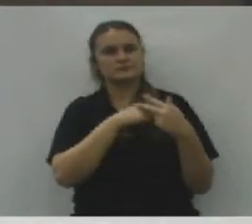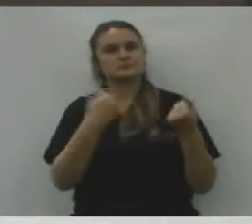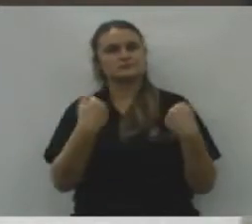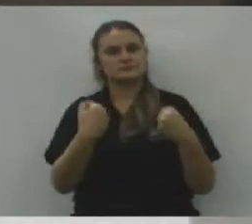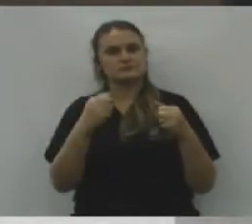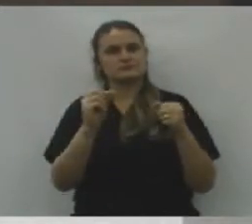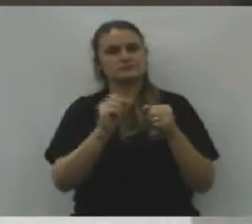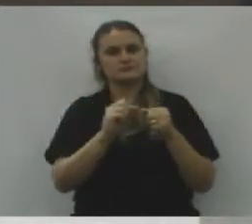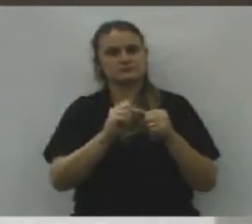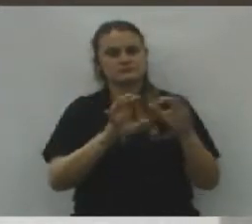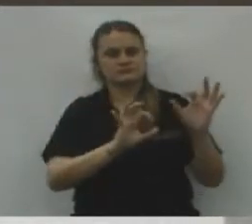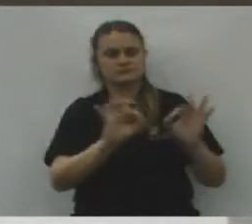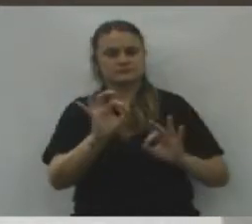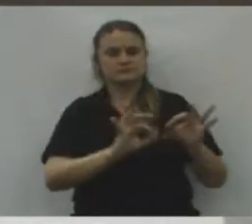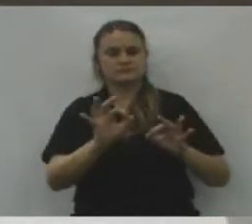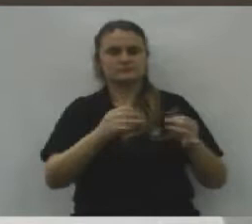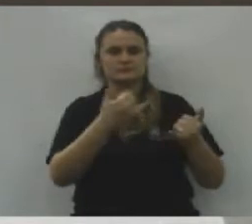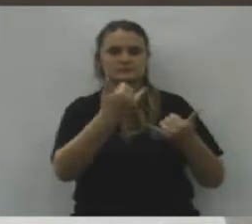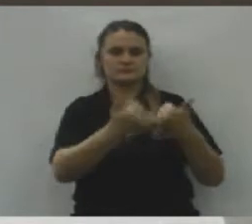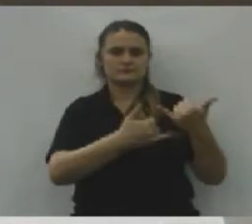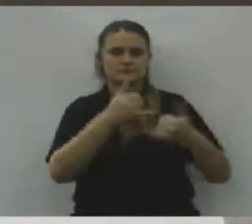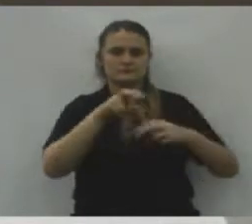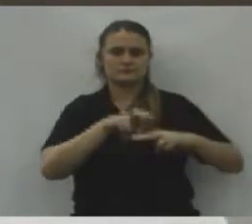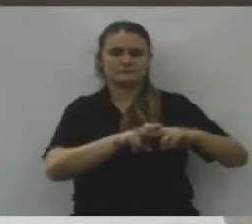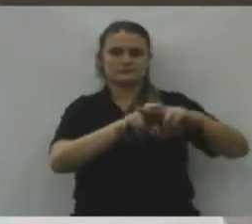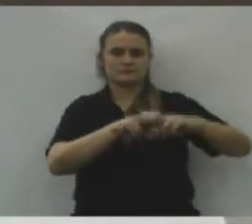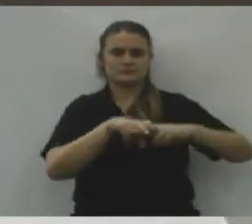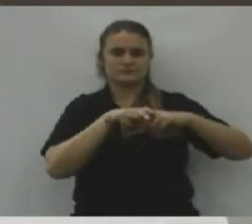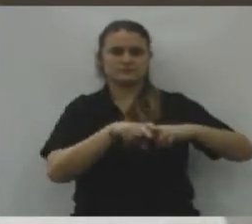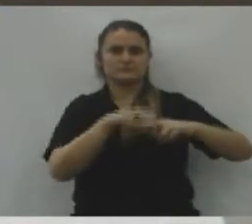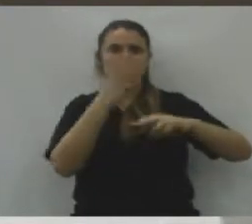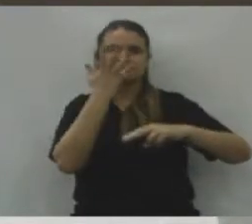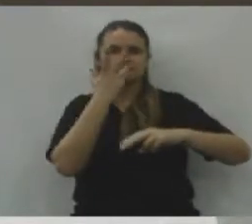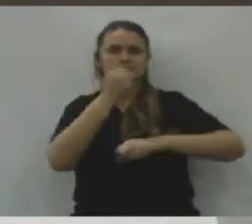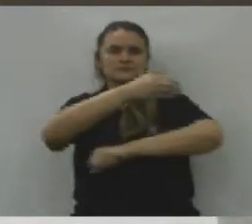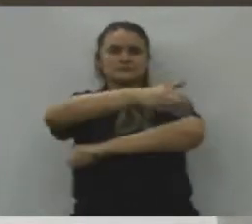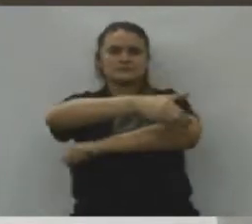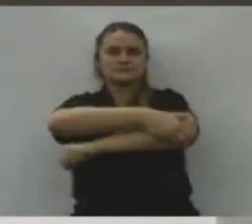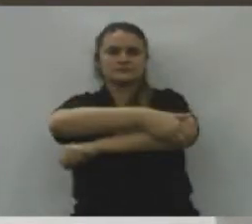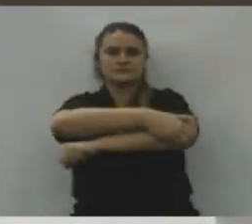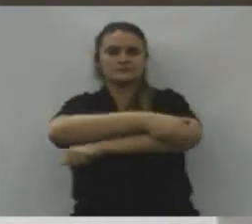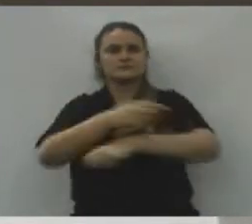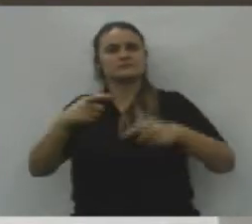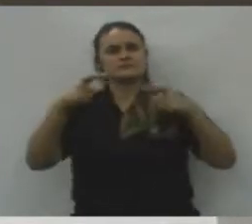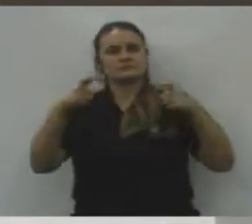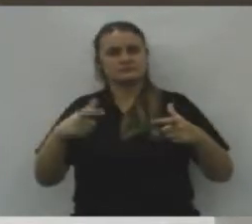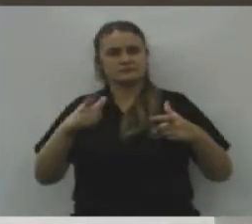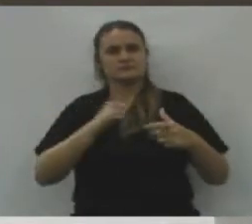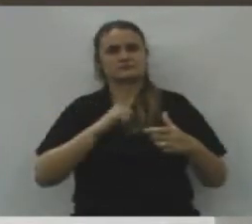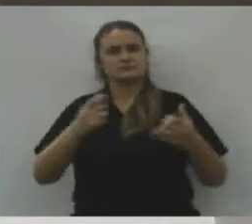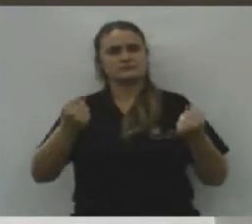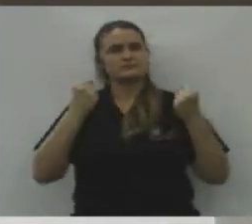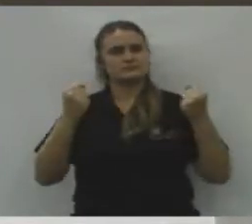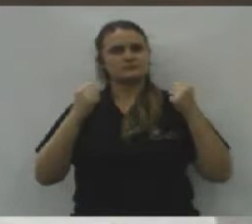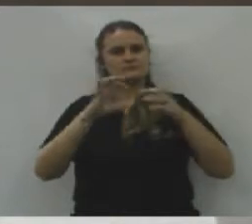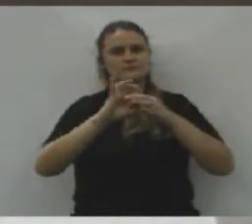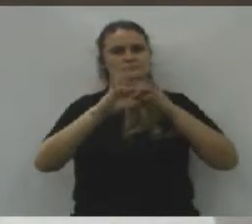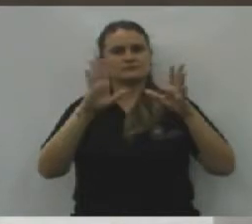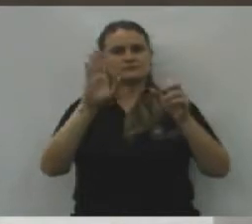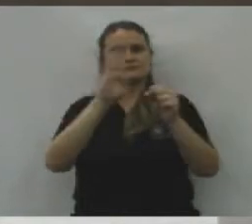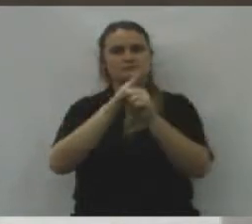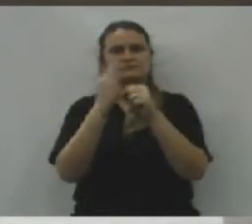realizem a manutenção dos brinquedos do parque infantil na praça onde está instalada a academia ao ar livre no bairro